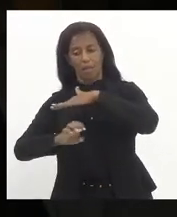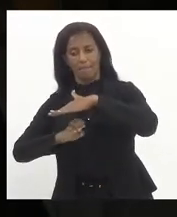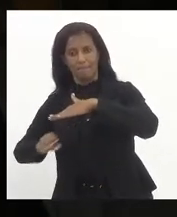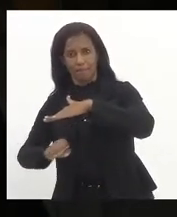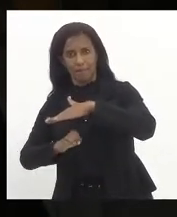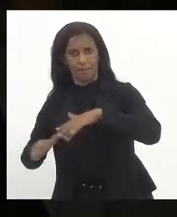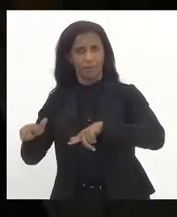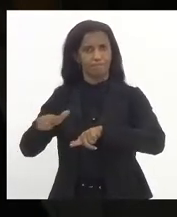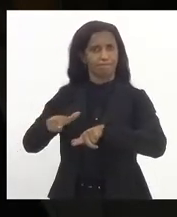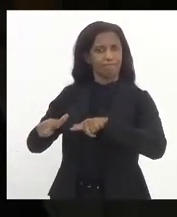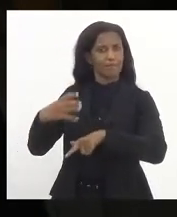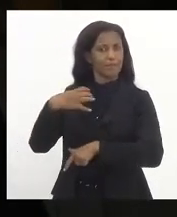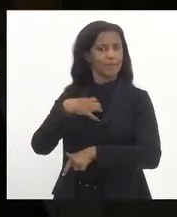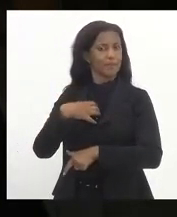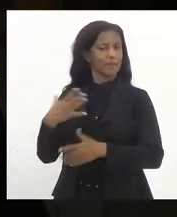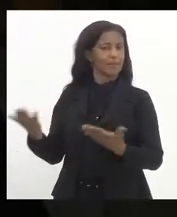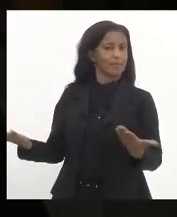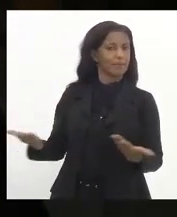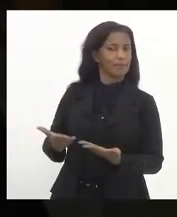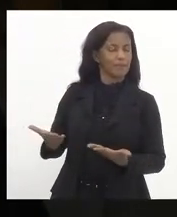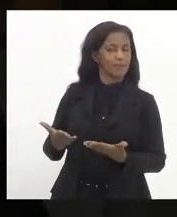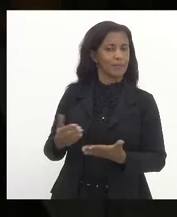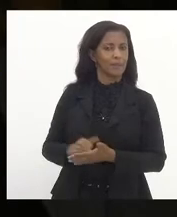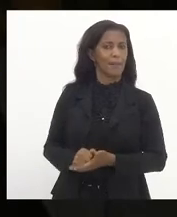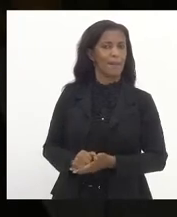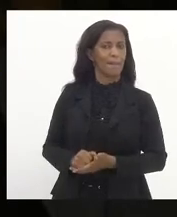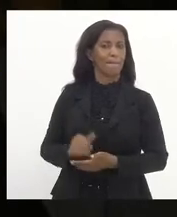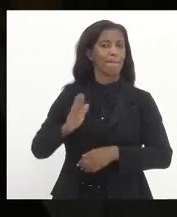produzem se sentem hoje mais